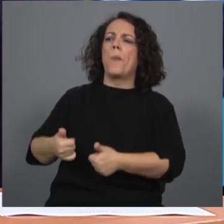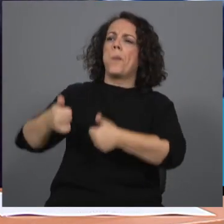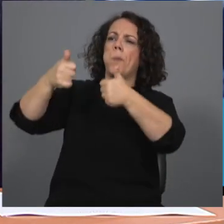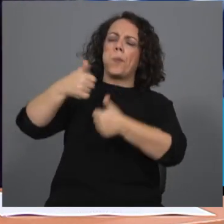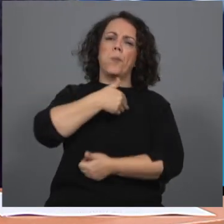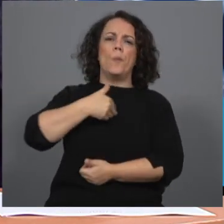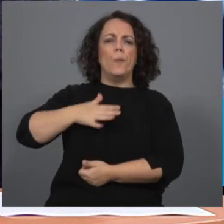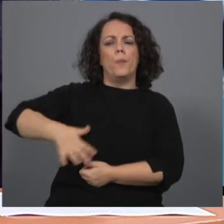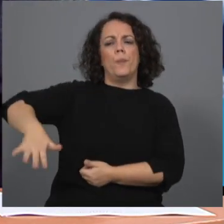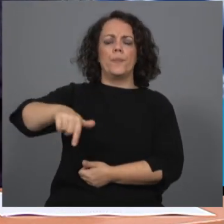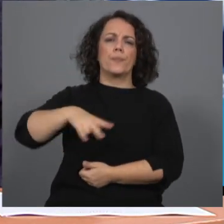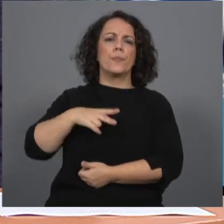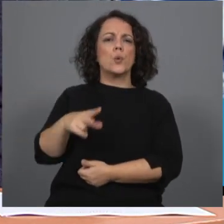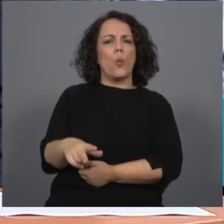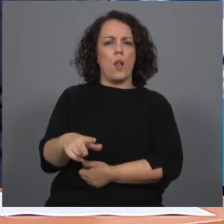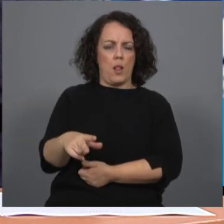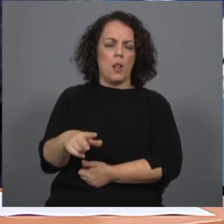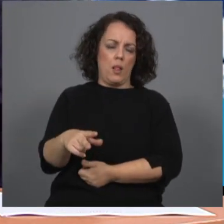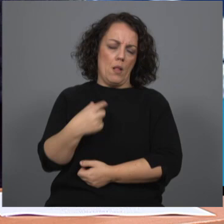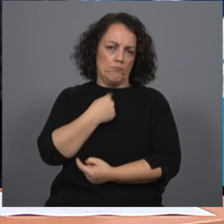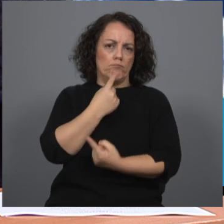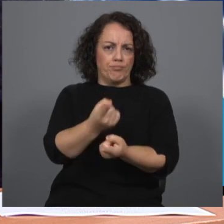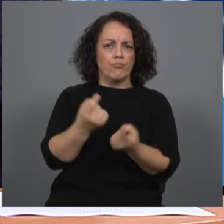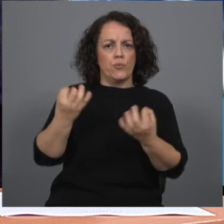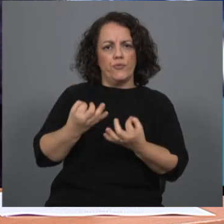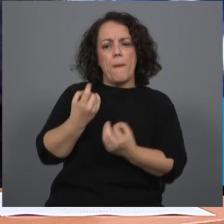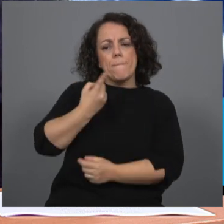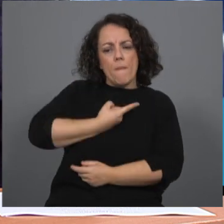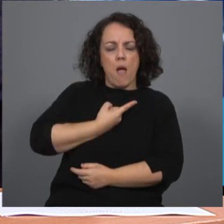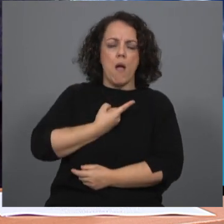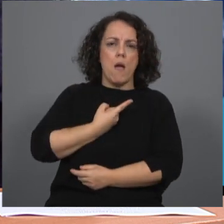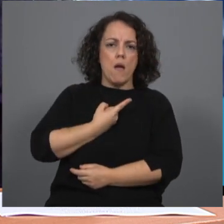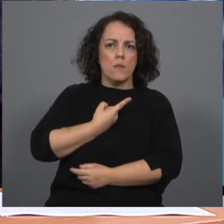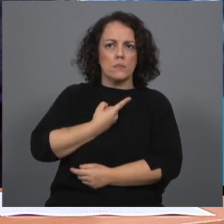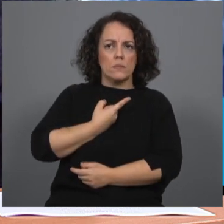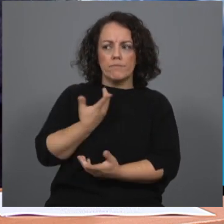que diz respeito a Portugal, diria, temos que ser